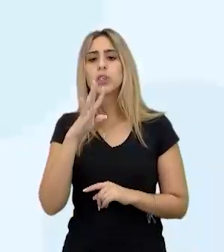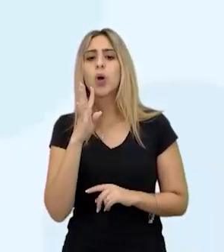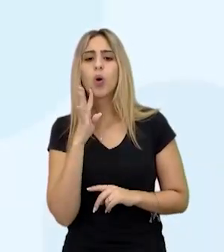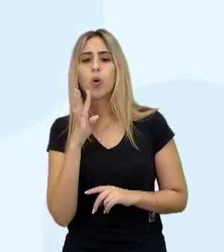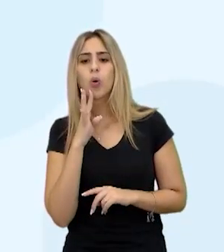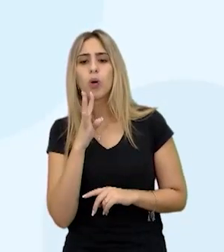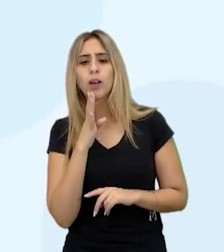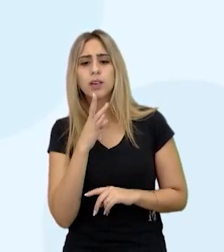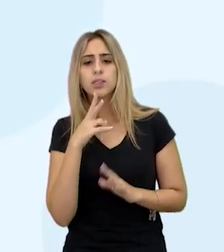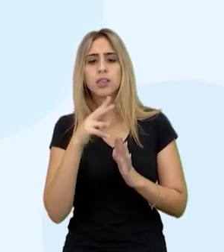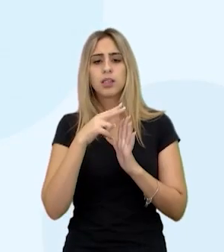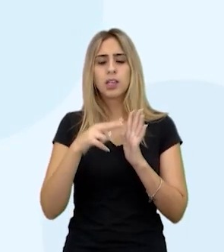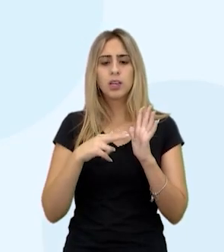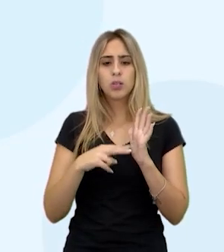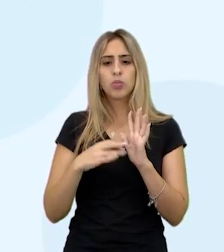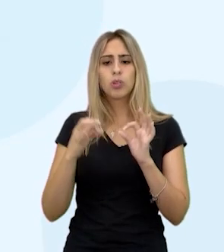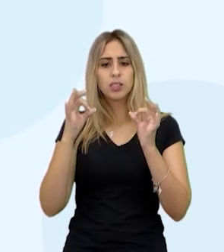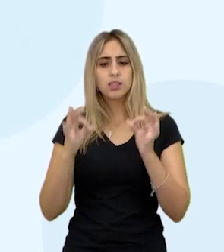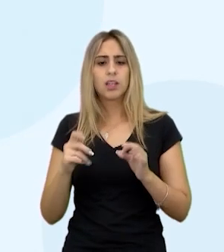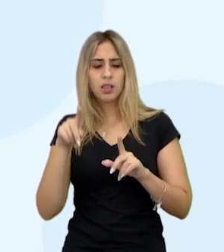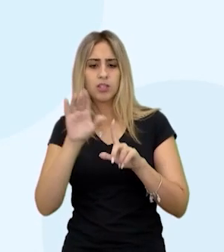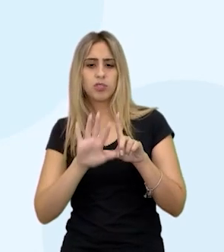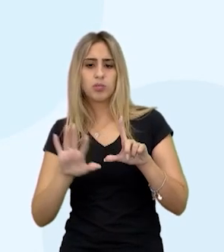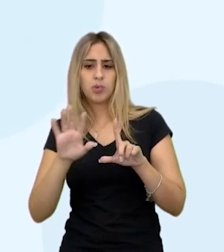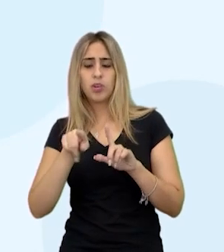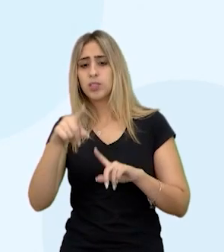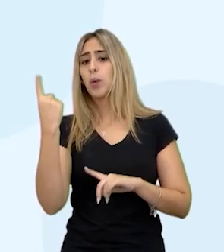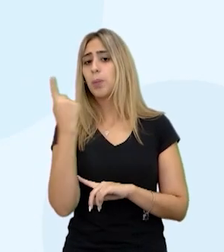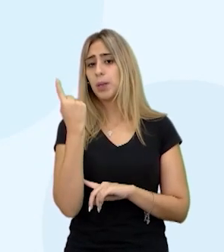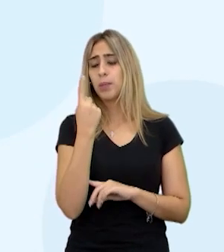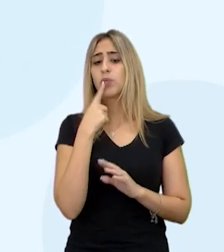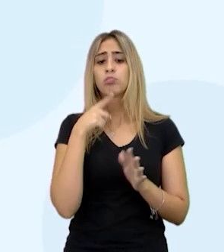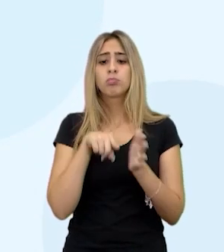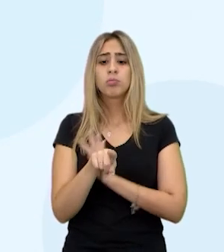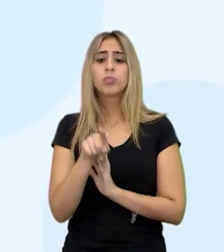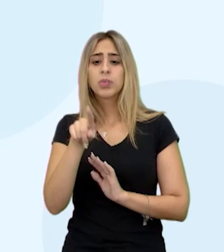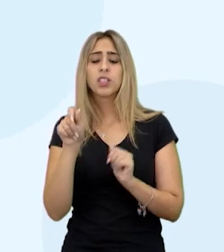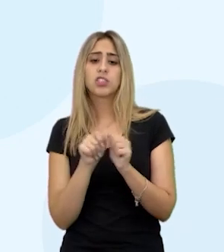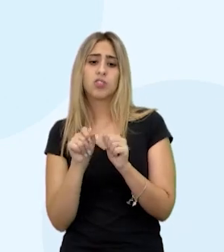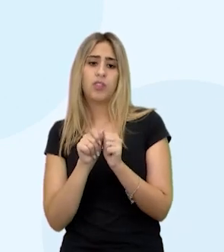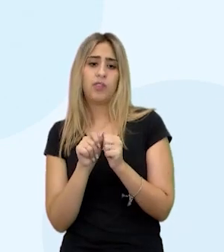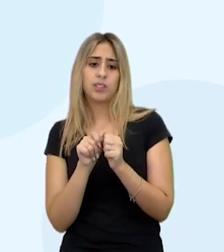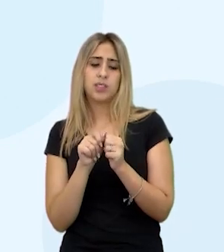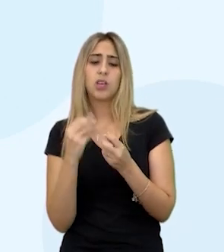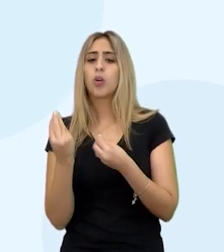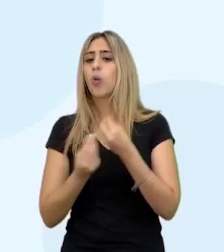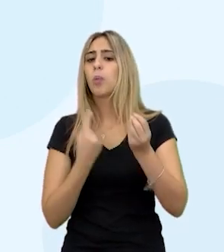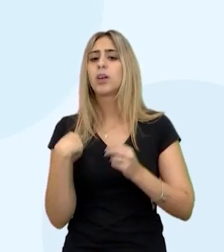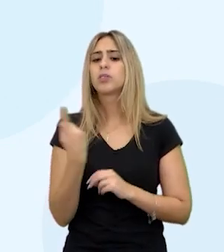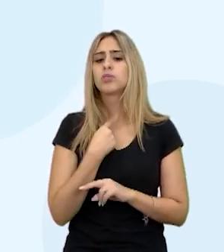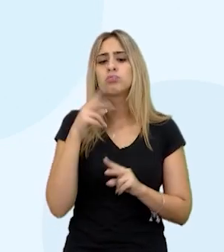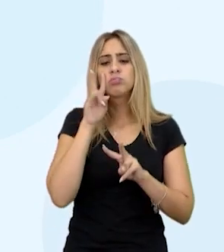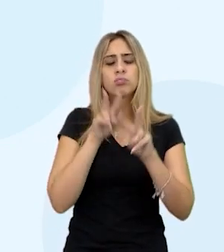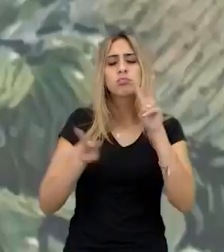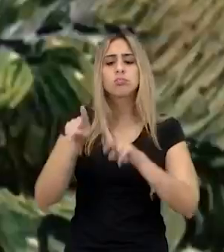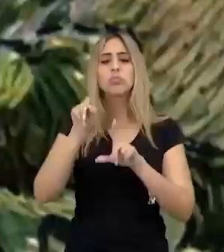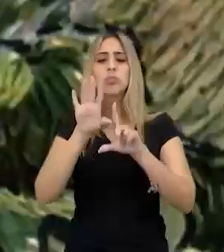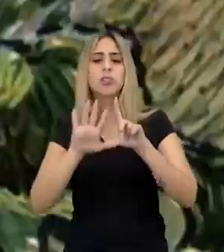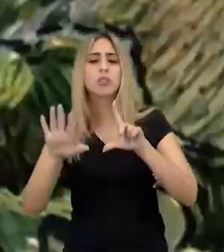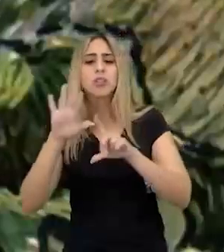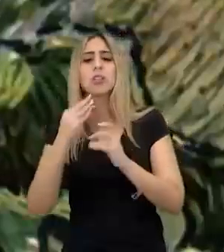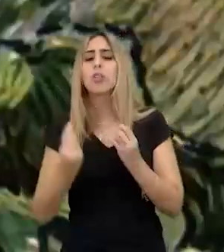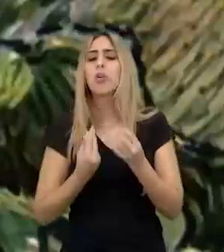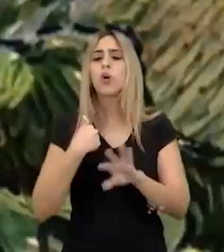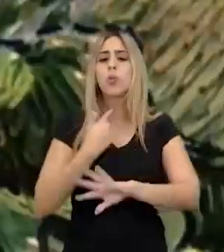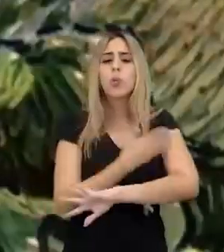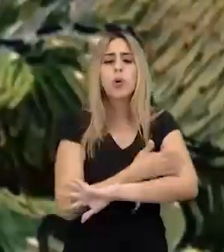conhece a leitura formal de imagens? Então, é o primeiro questionamento que a gente vai fazer, como que a gente observa as imagens, como eu